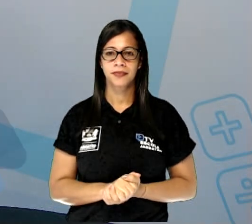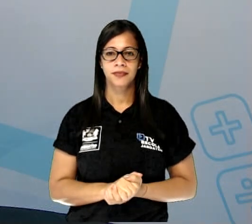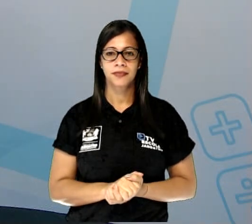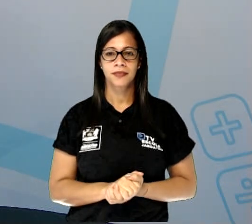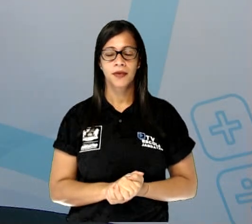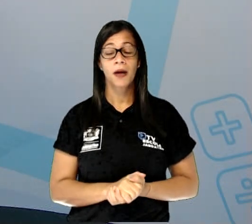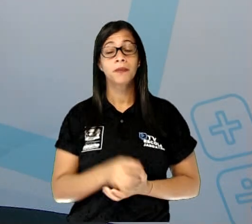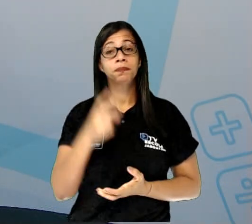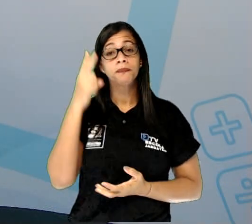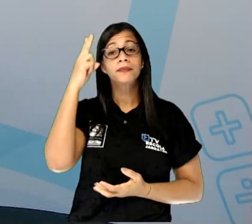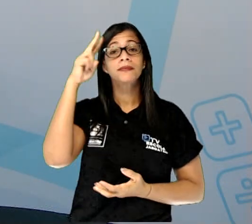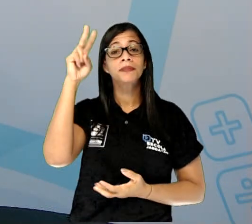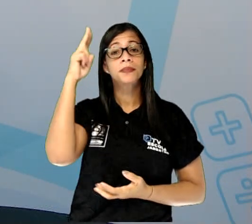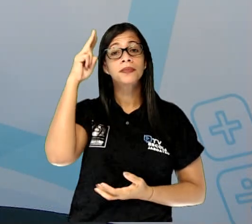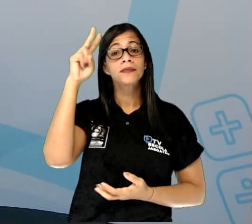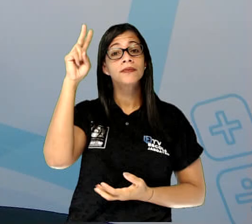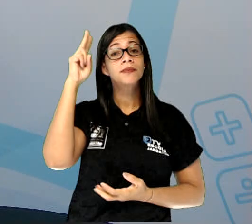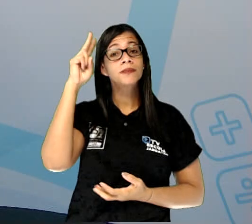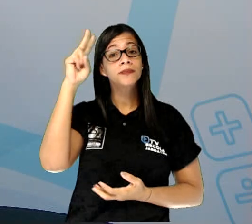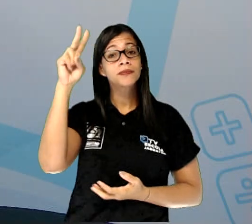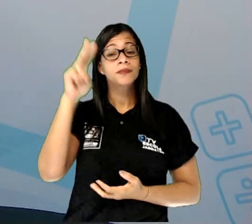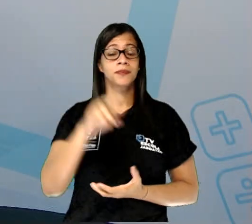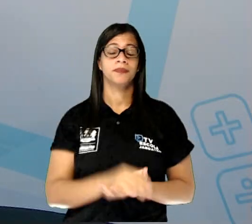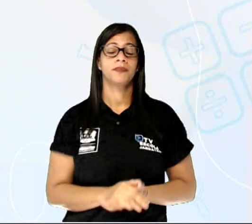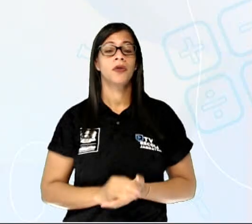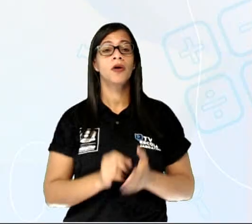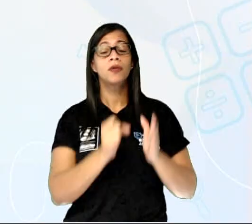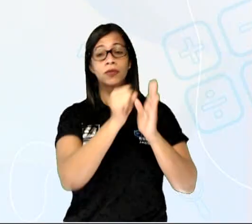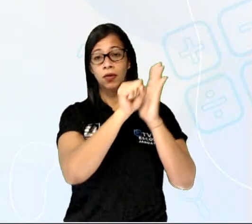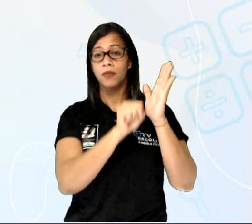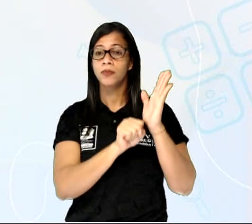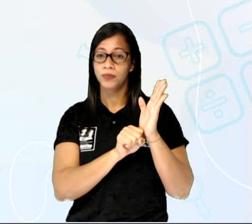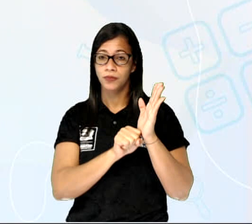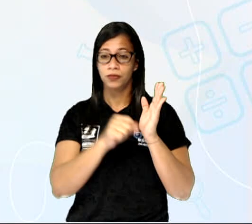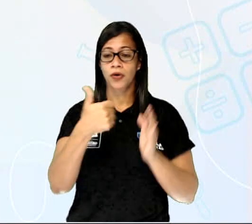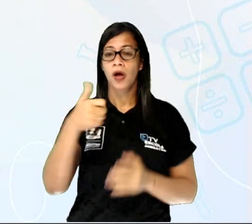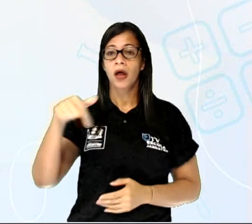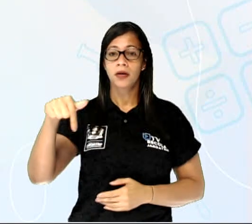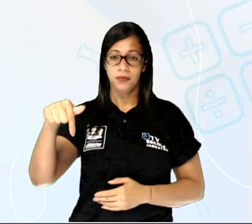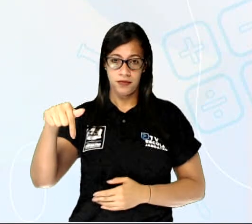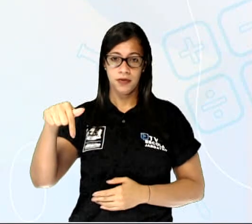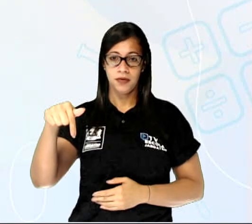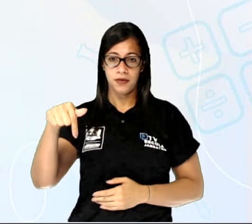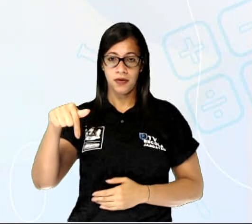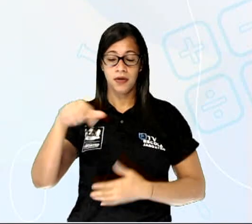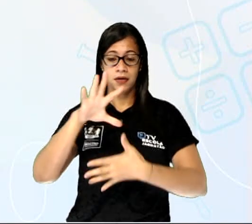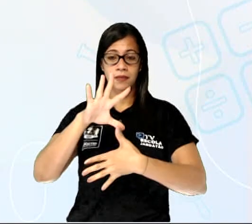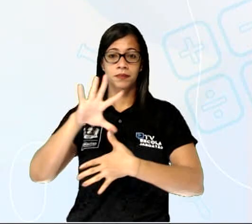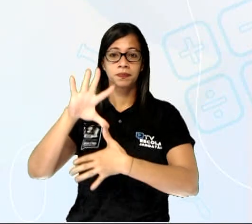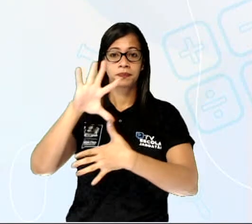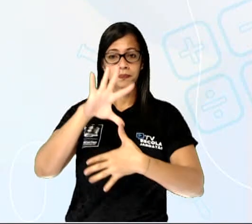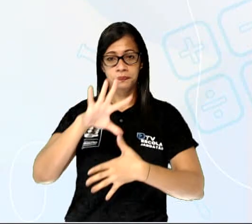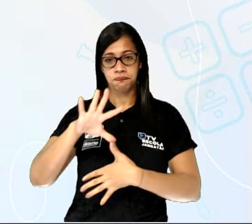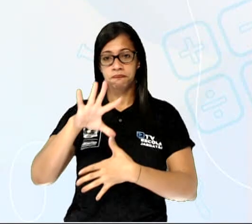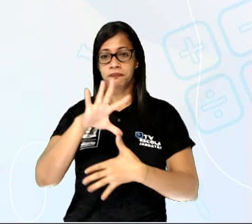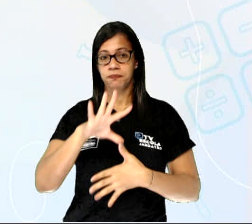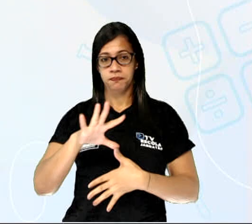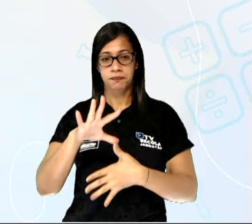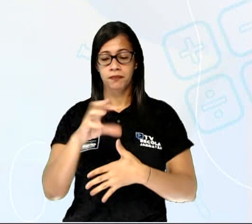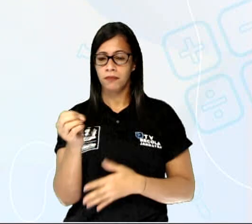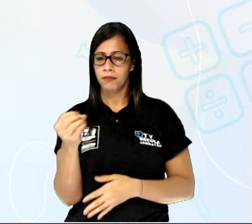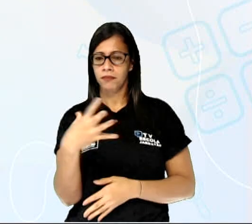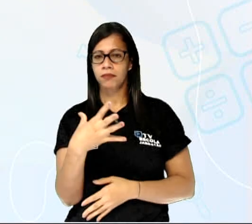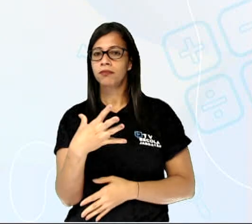para relembrar, no século XVII, as Américas ainda eram uma novidade e algumas nações estavam